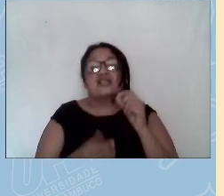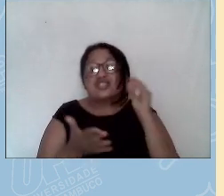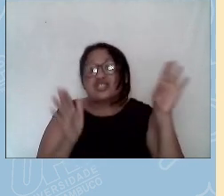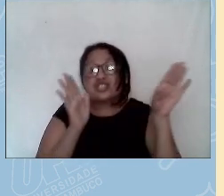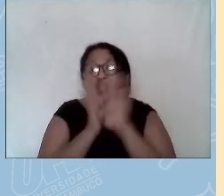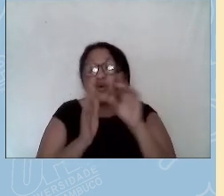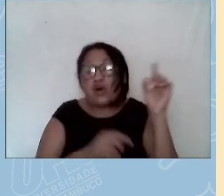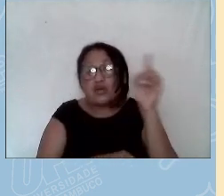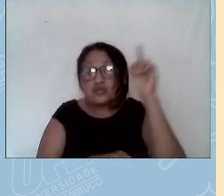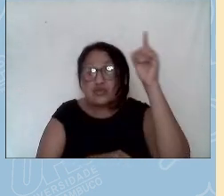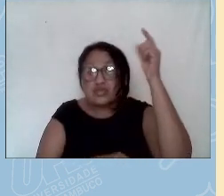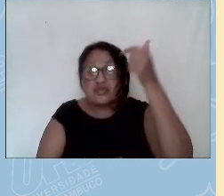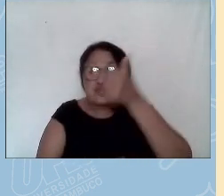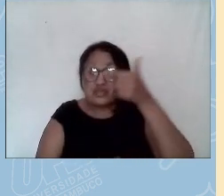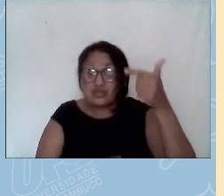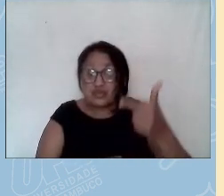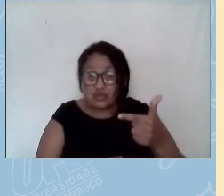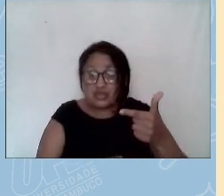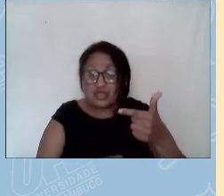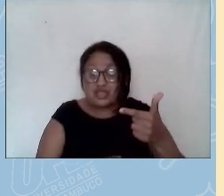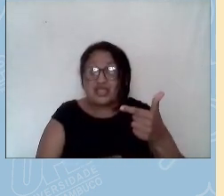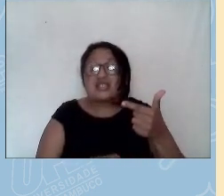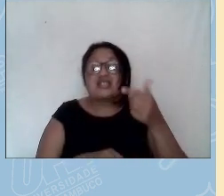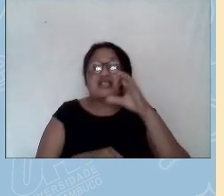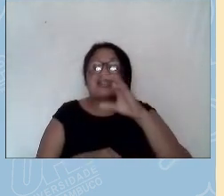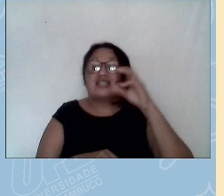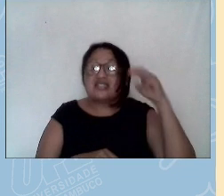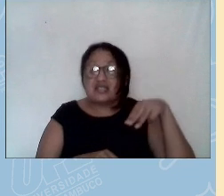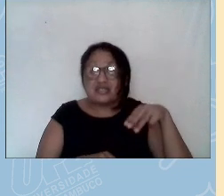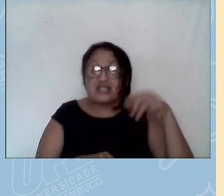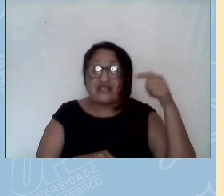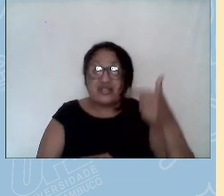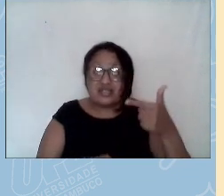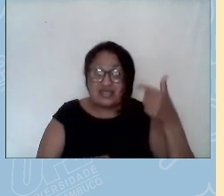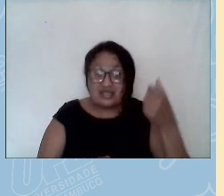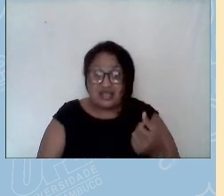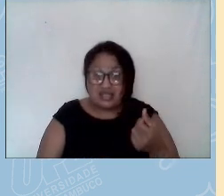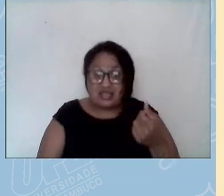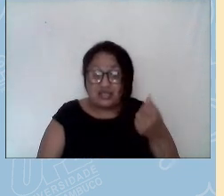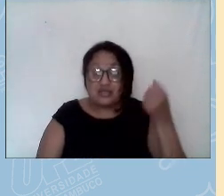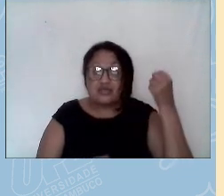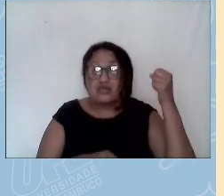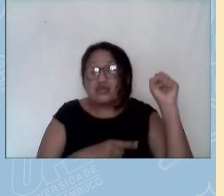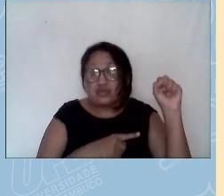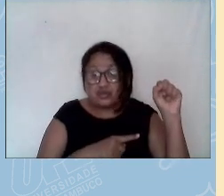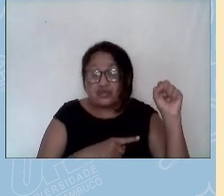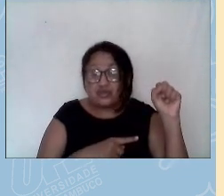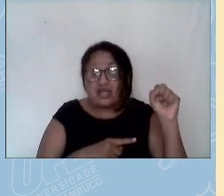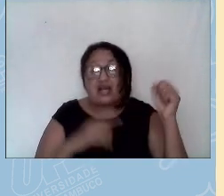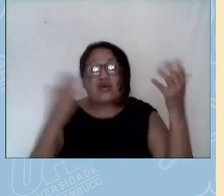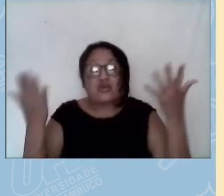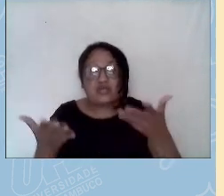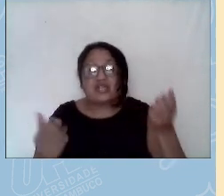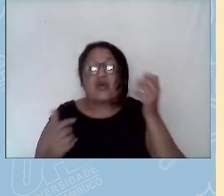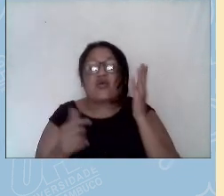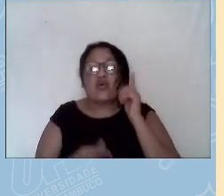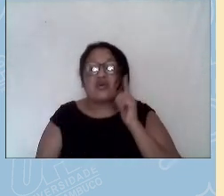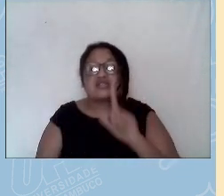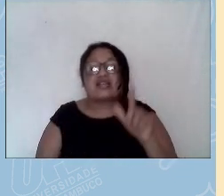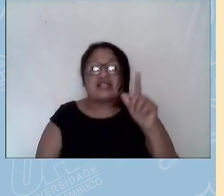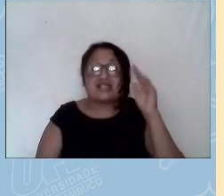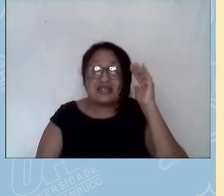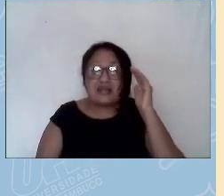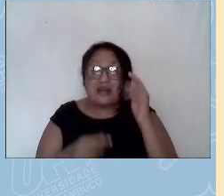22 centímetros no dia 26 do 8 que era o que nos interessava com isso a gente já consegue identificar